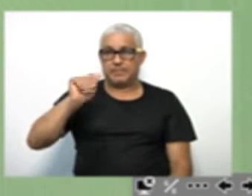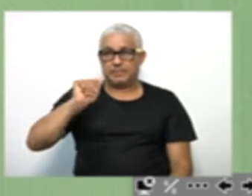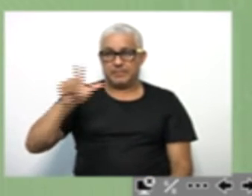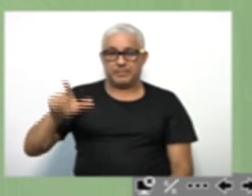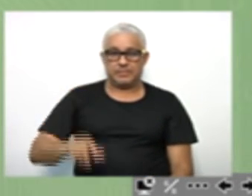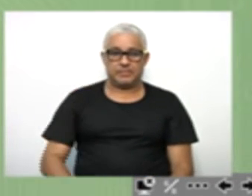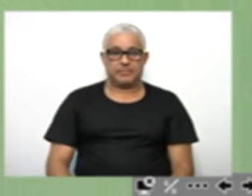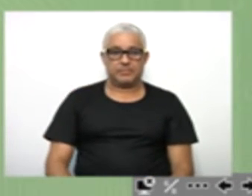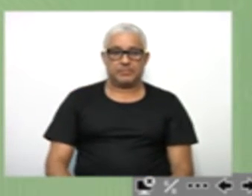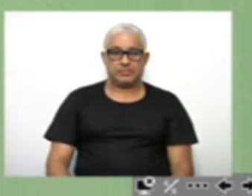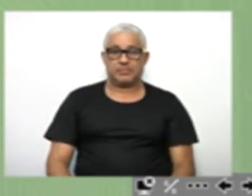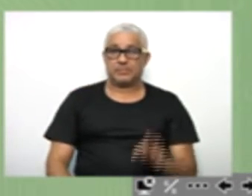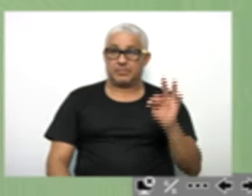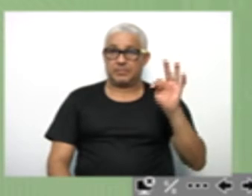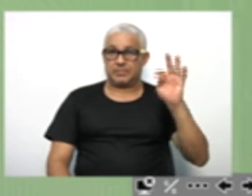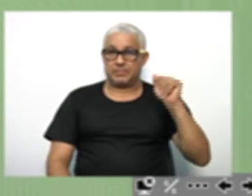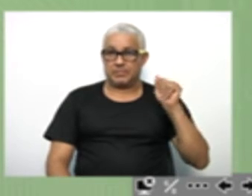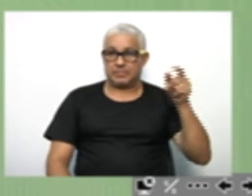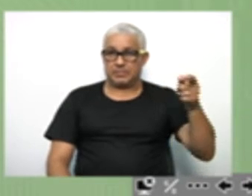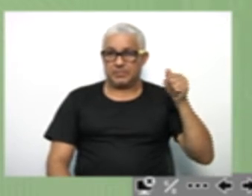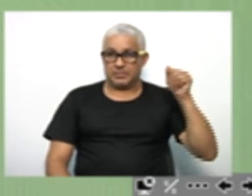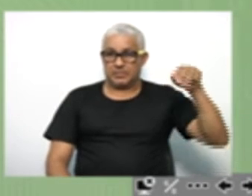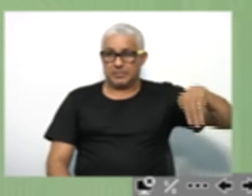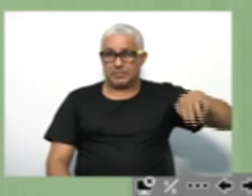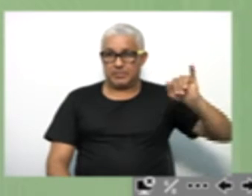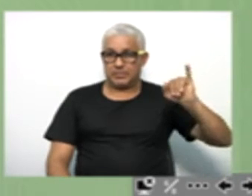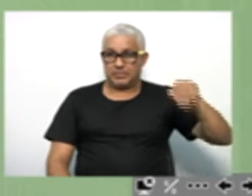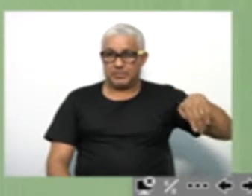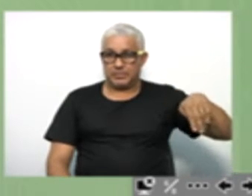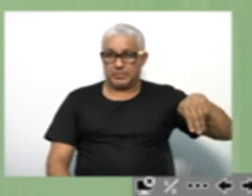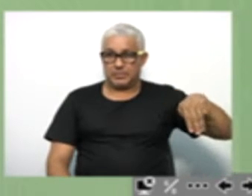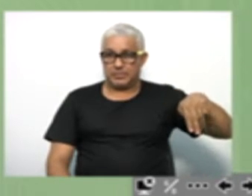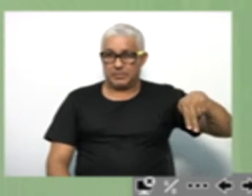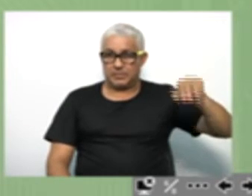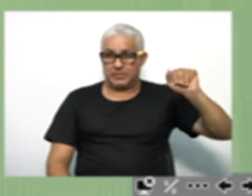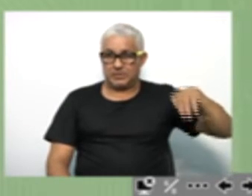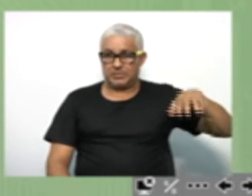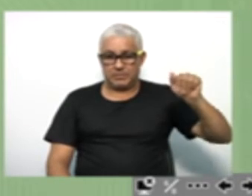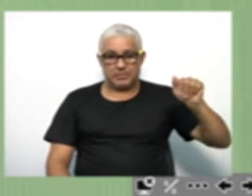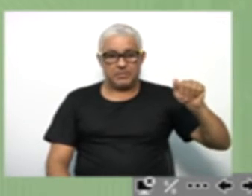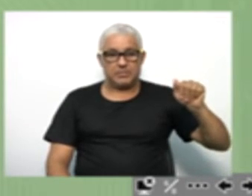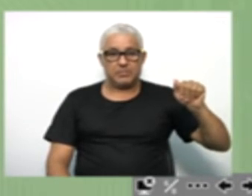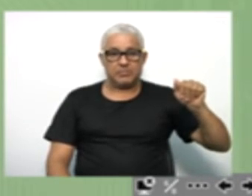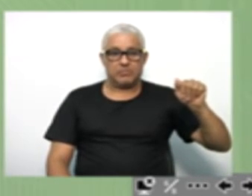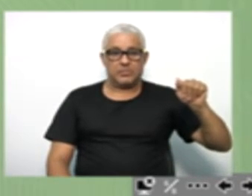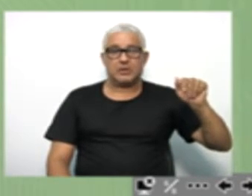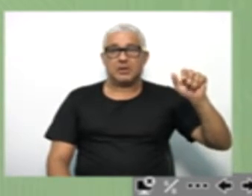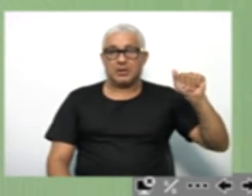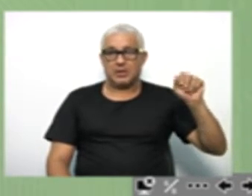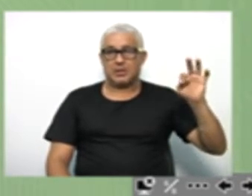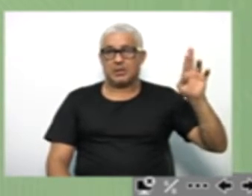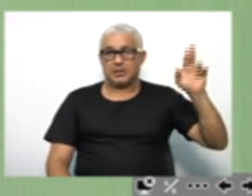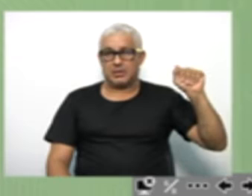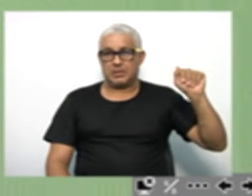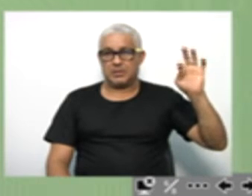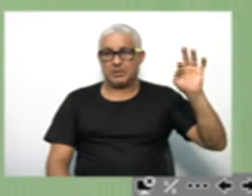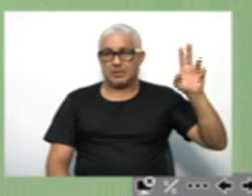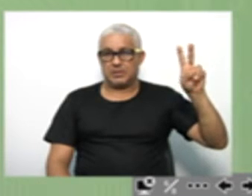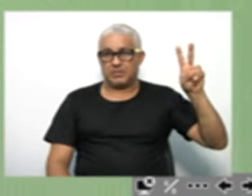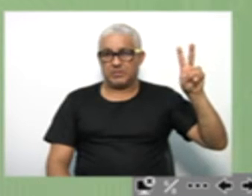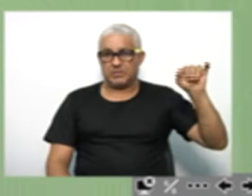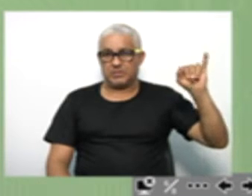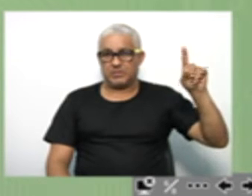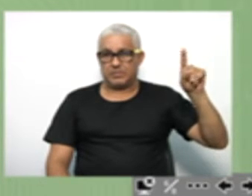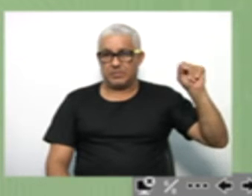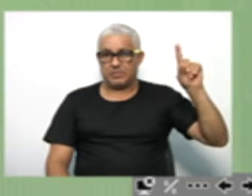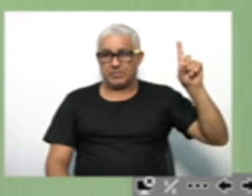Taxa mínima de atratividade. TMA, taxa mínima de atratividade. E a taxa